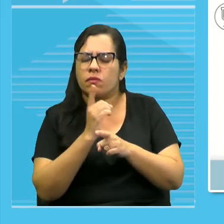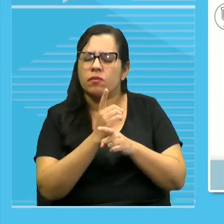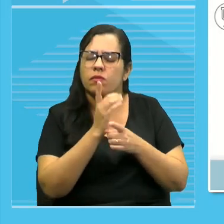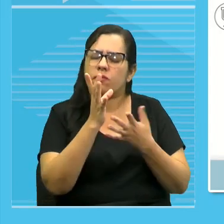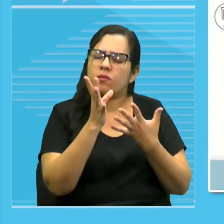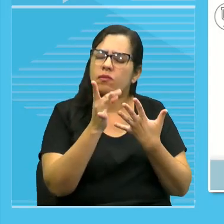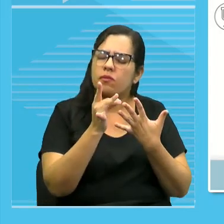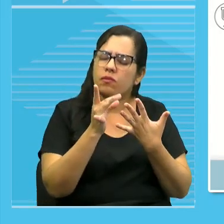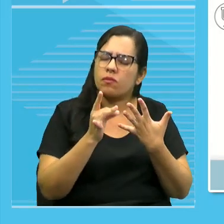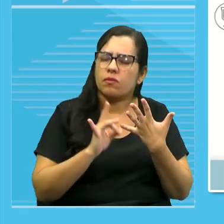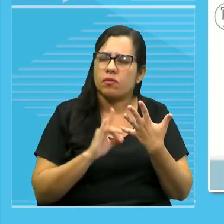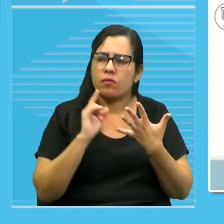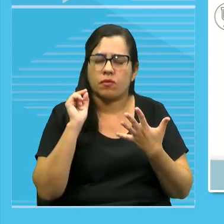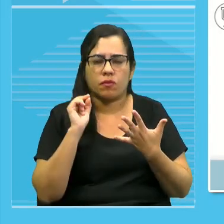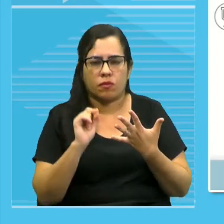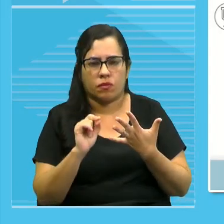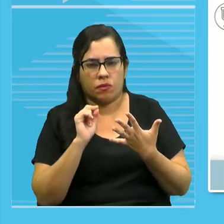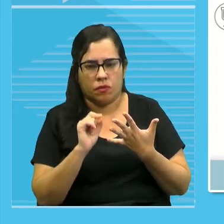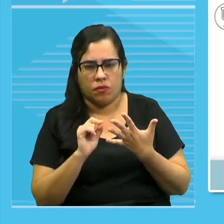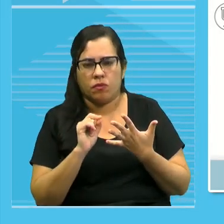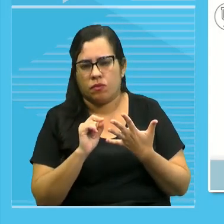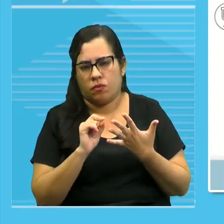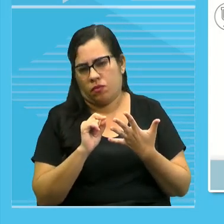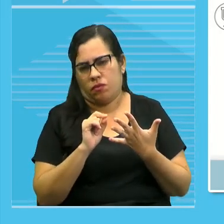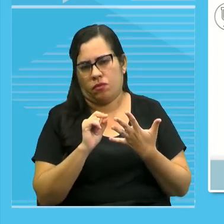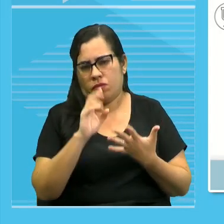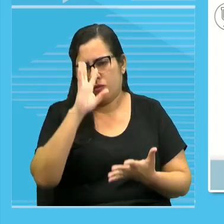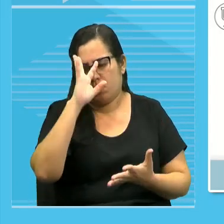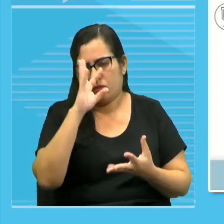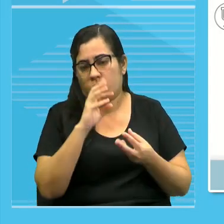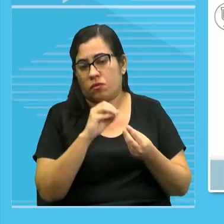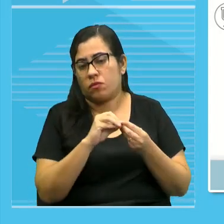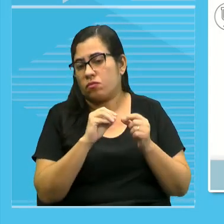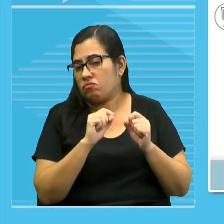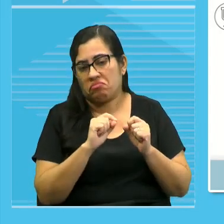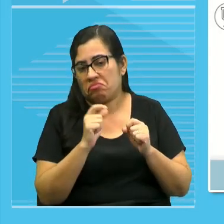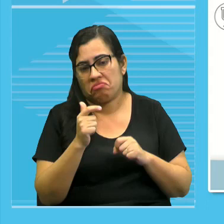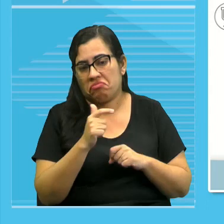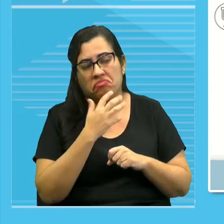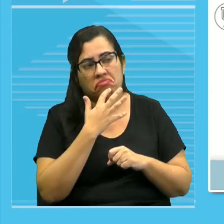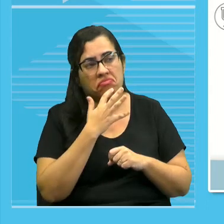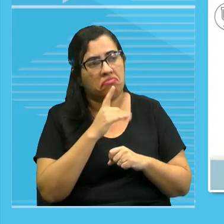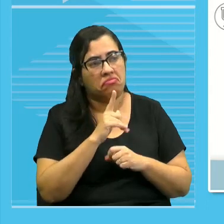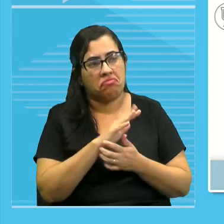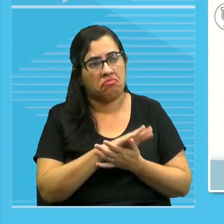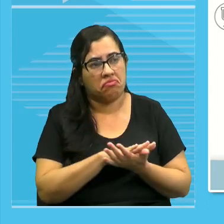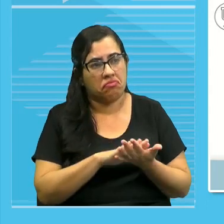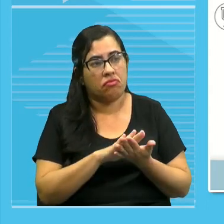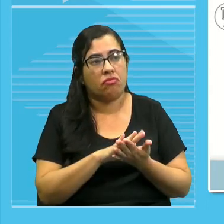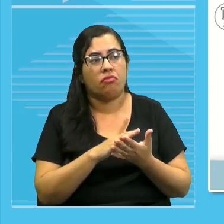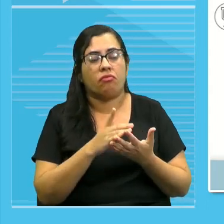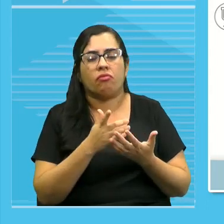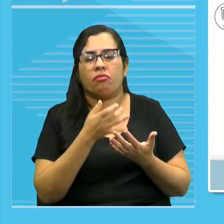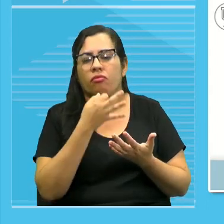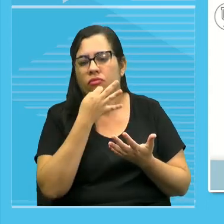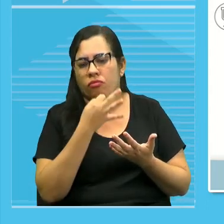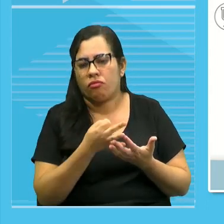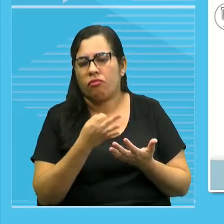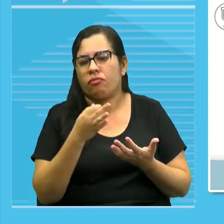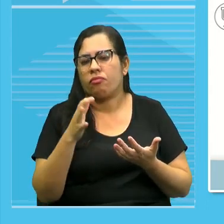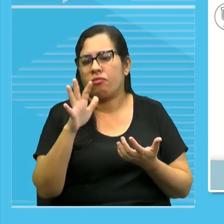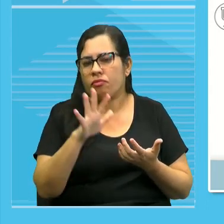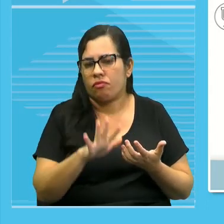é do que este termo implica né E aí ele fala da opinião geral ele fala de